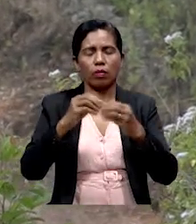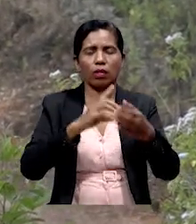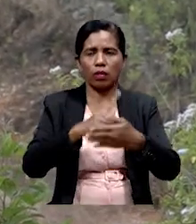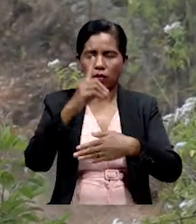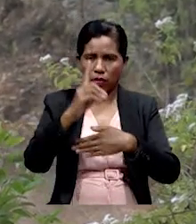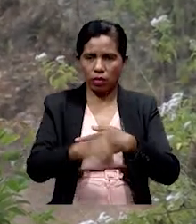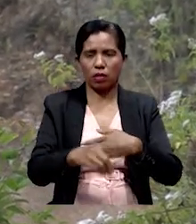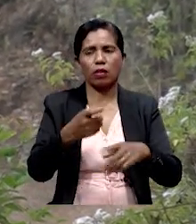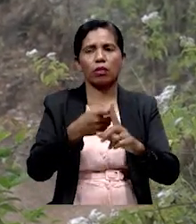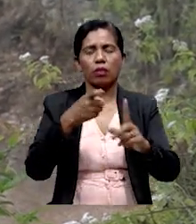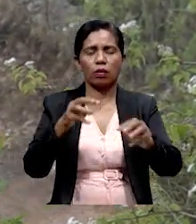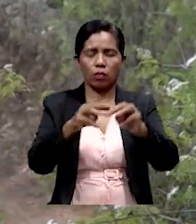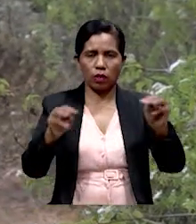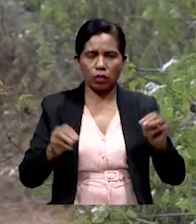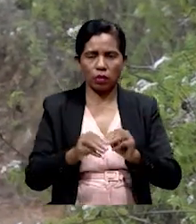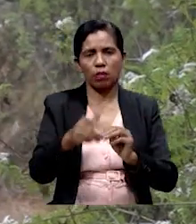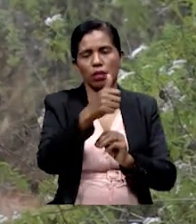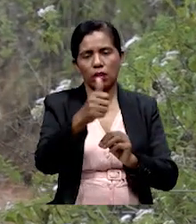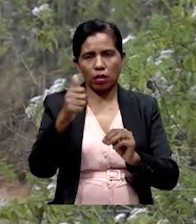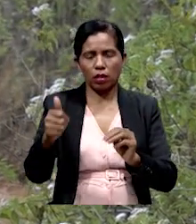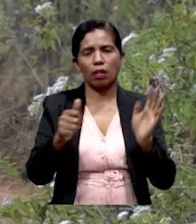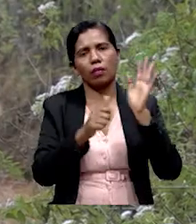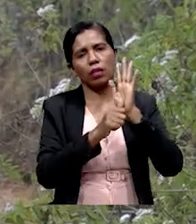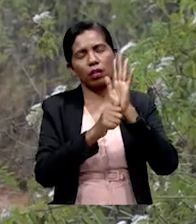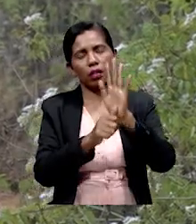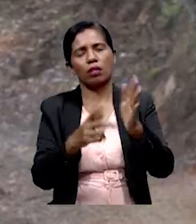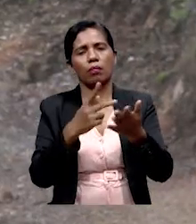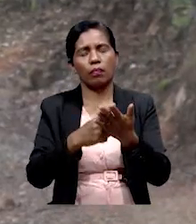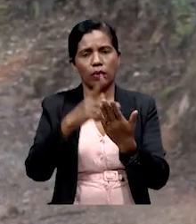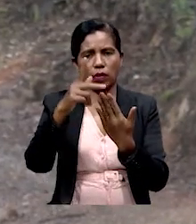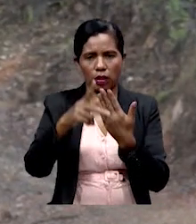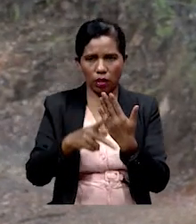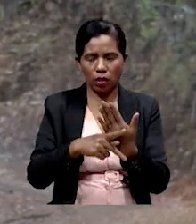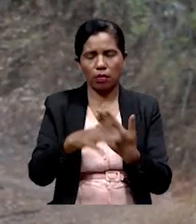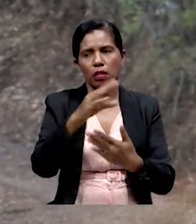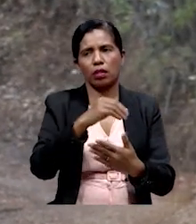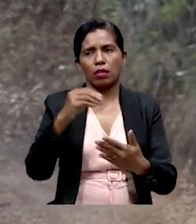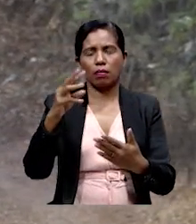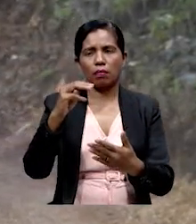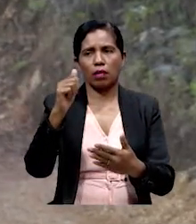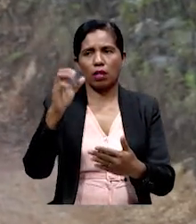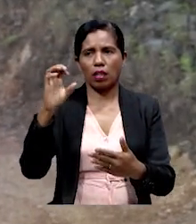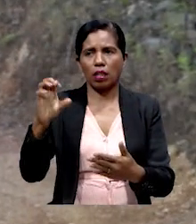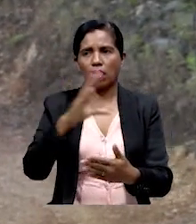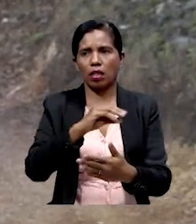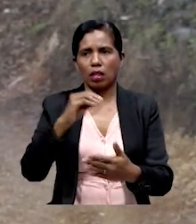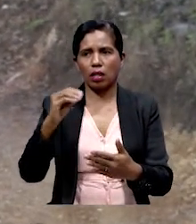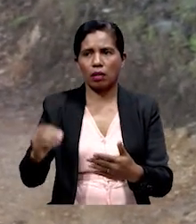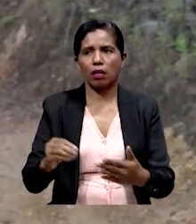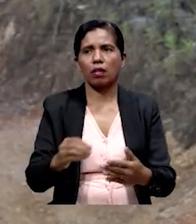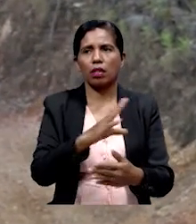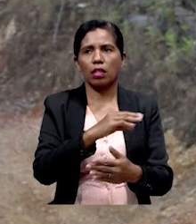ne husi município ida idak mak apresenta programa ba mai Nune bela apresenta no discute e a Parlamento